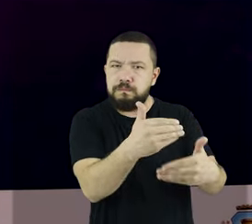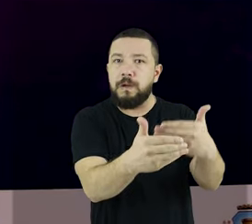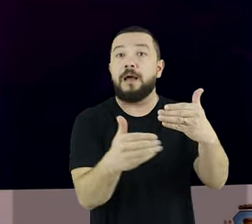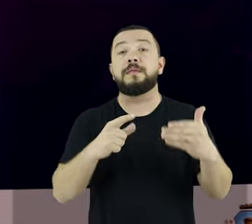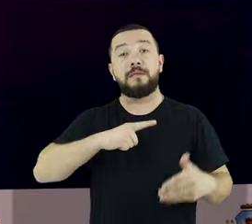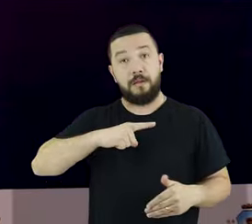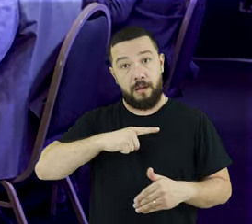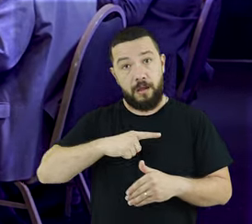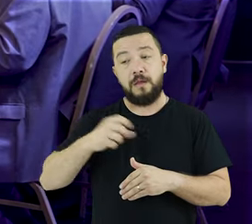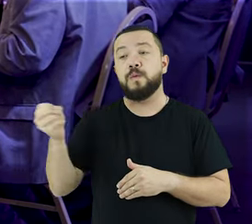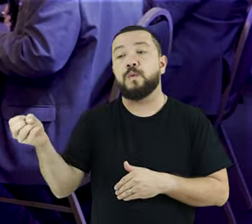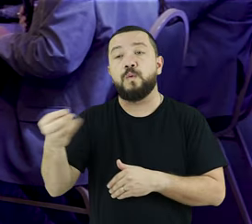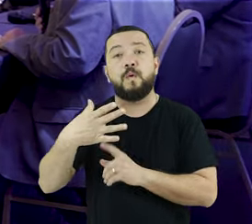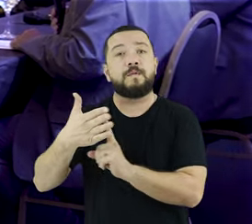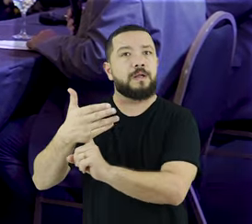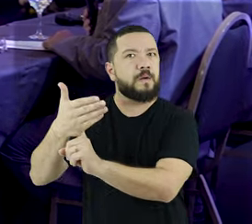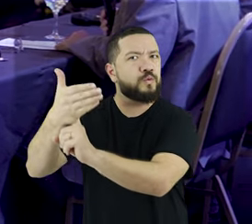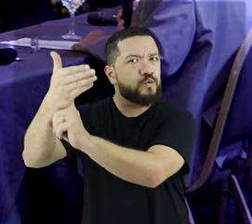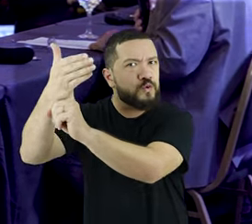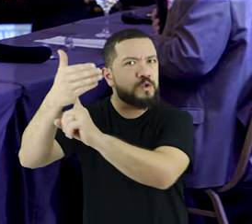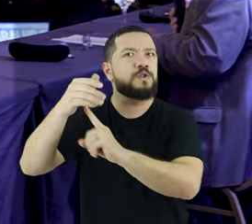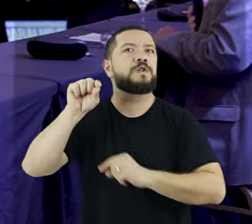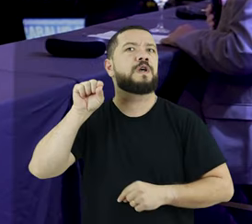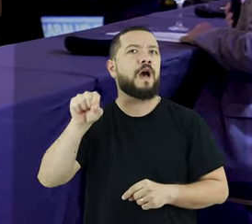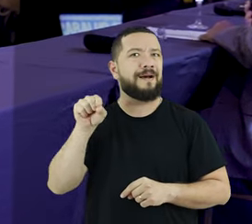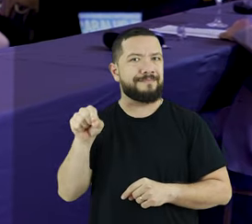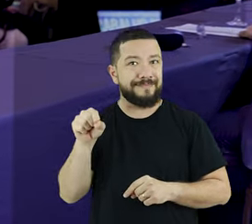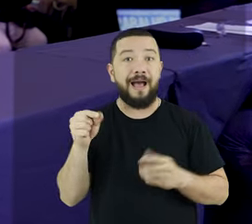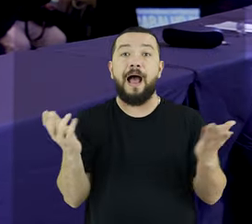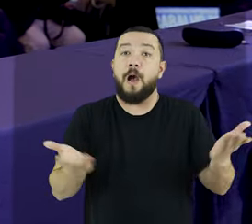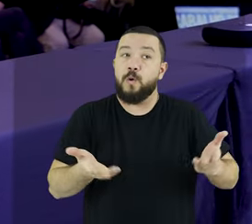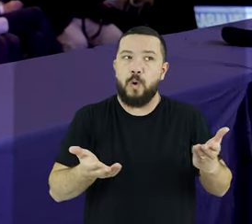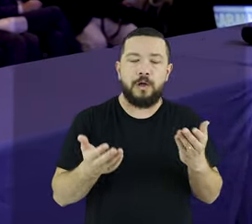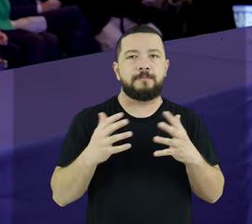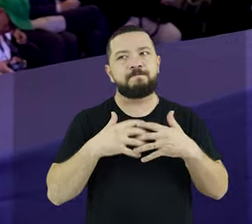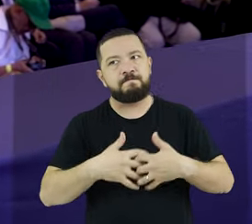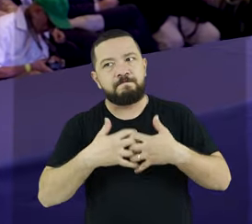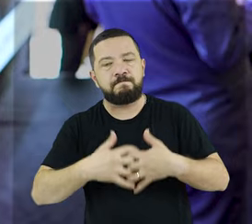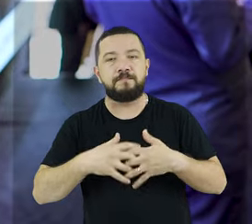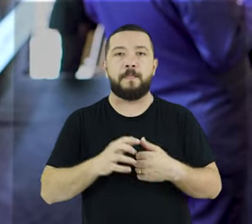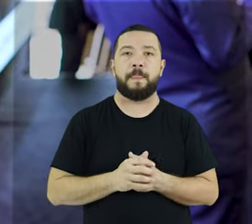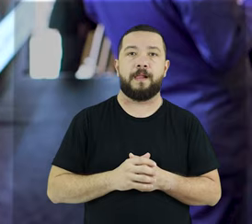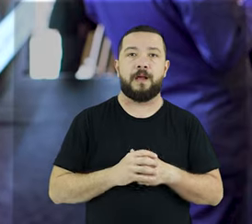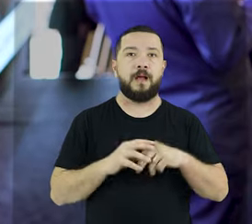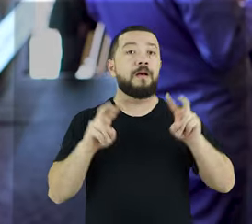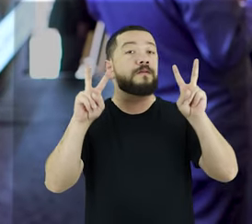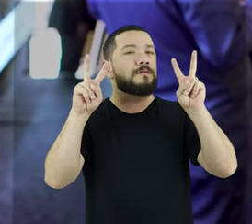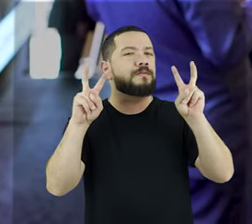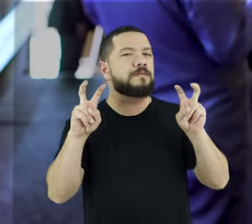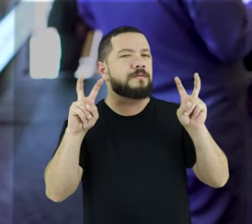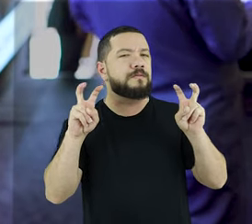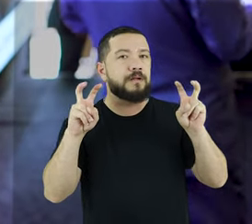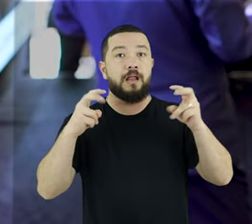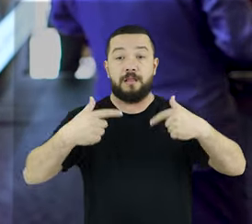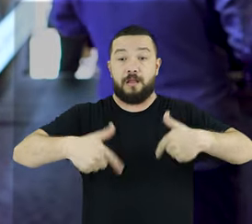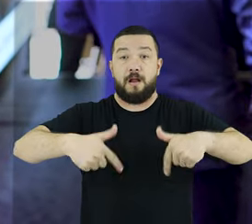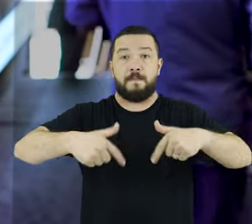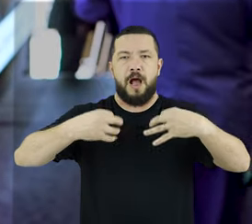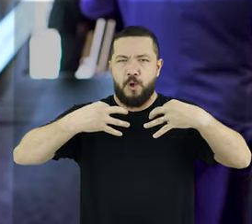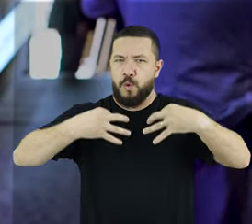a chegada das novas tecnologias, o campo de observação ficou ainda mais amplo. Porque o trabalho decente